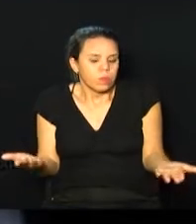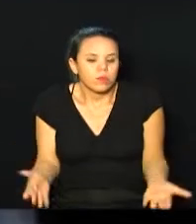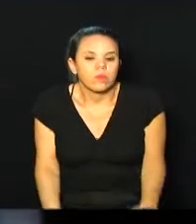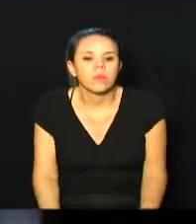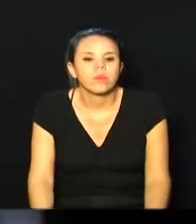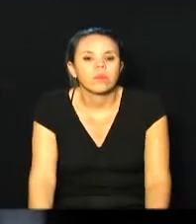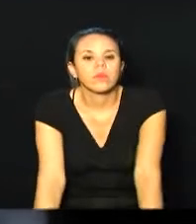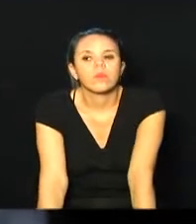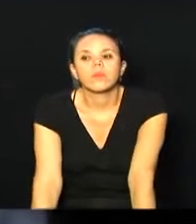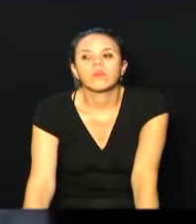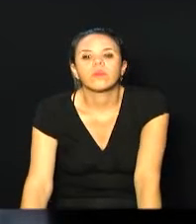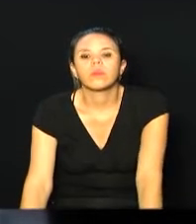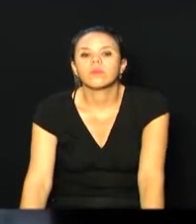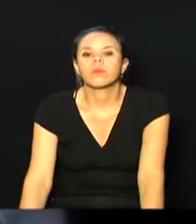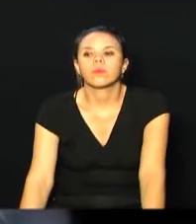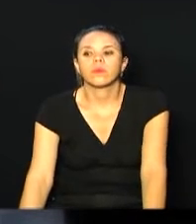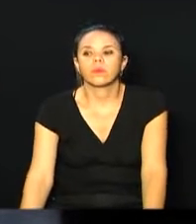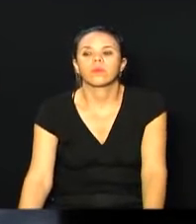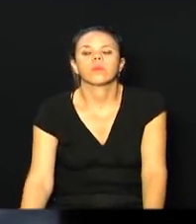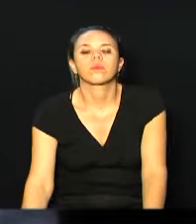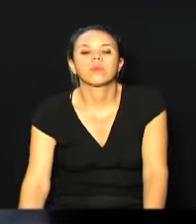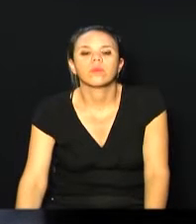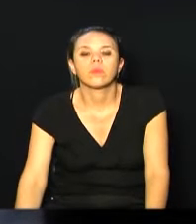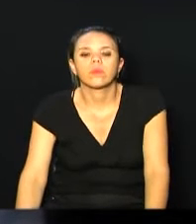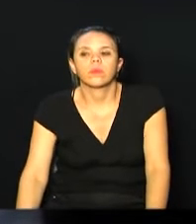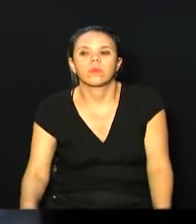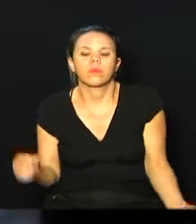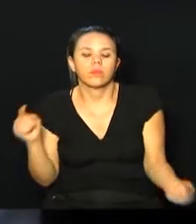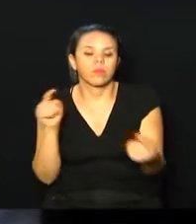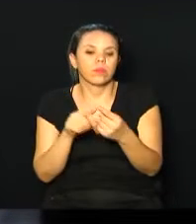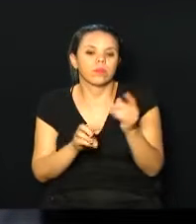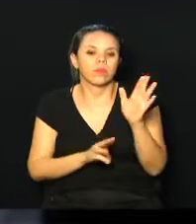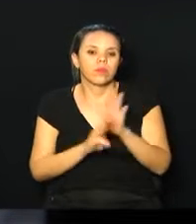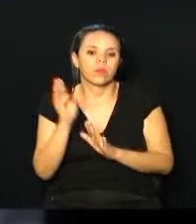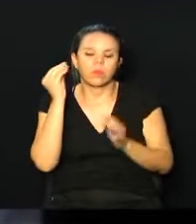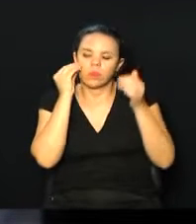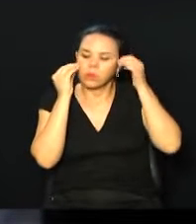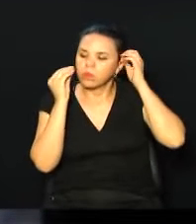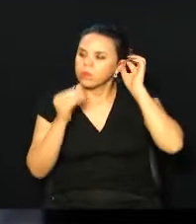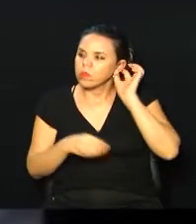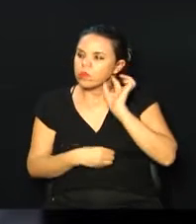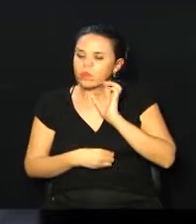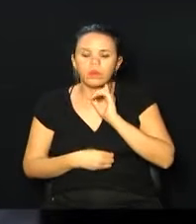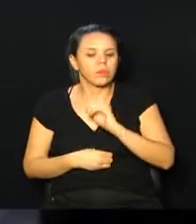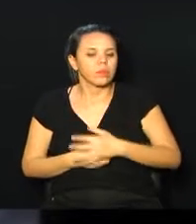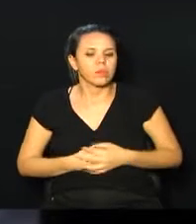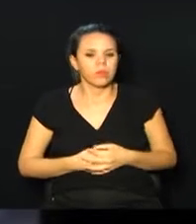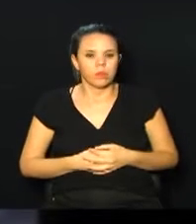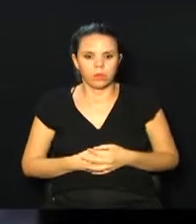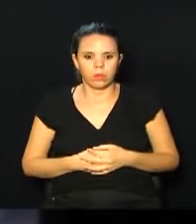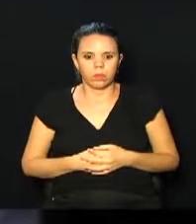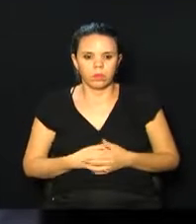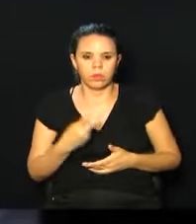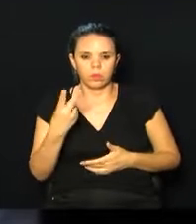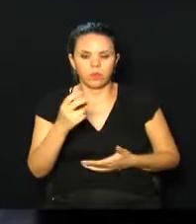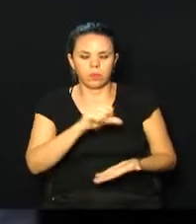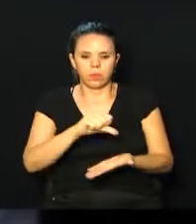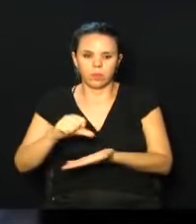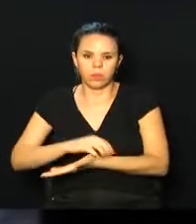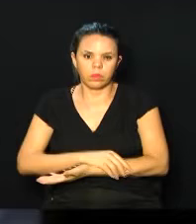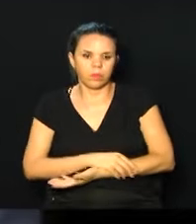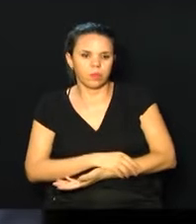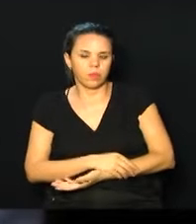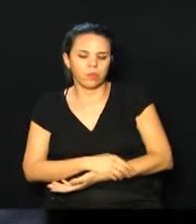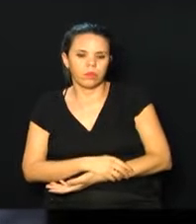O quando é uma meta nossa de tentarmos, pelo menos nessas 2 regiões que eu mencionei,